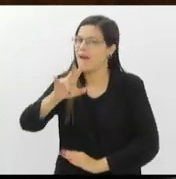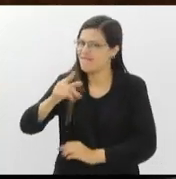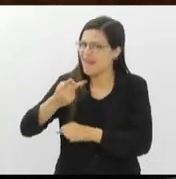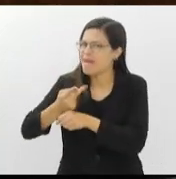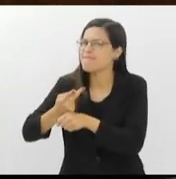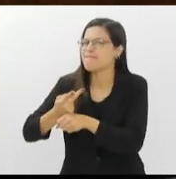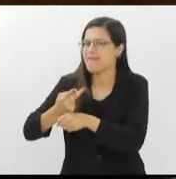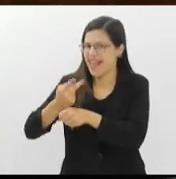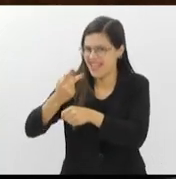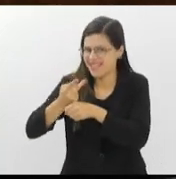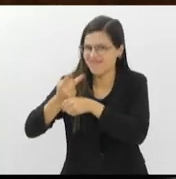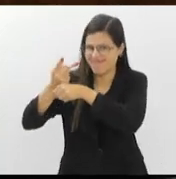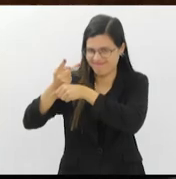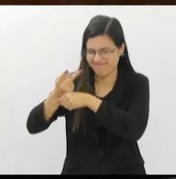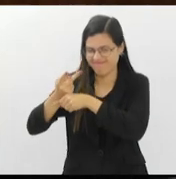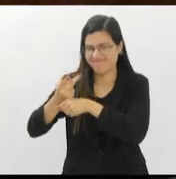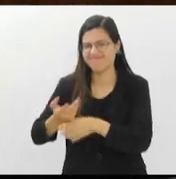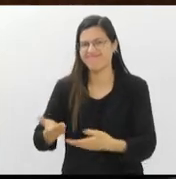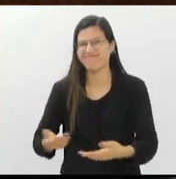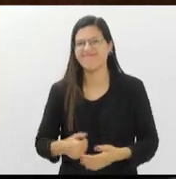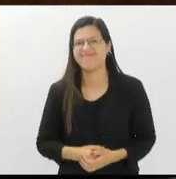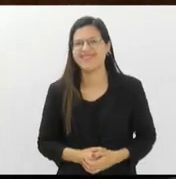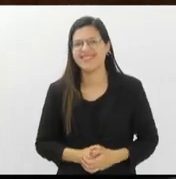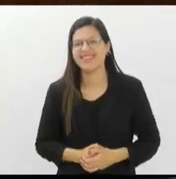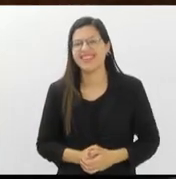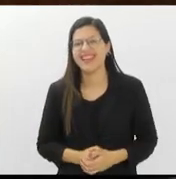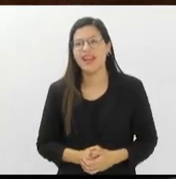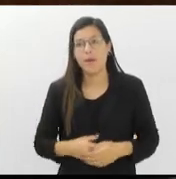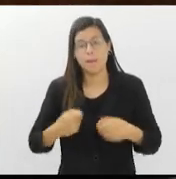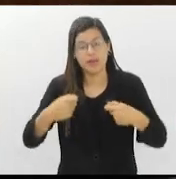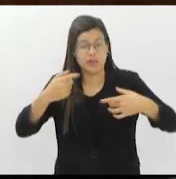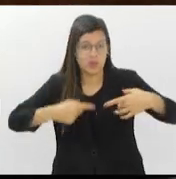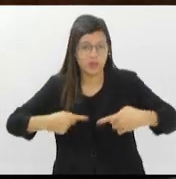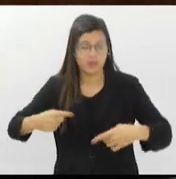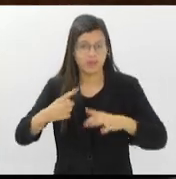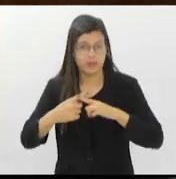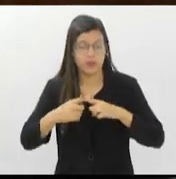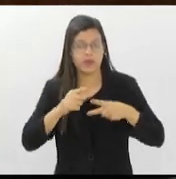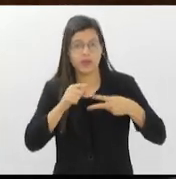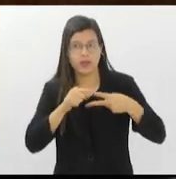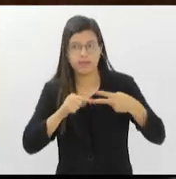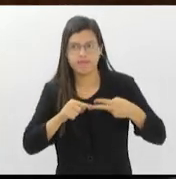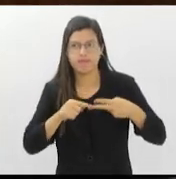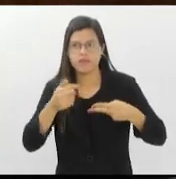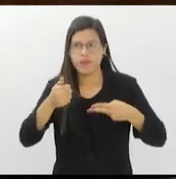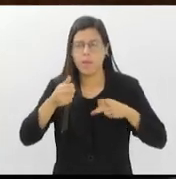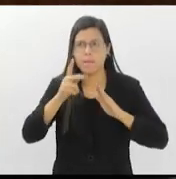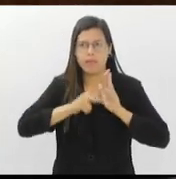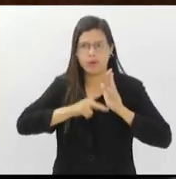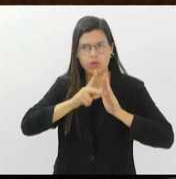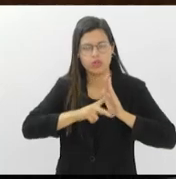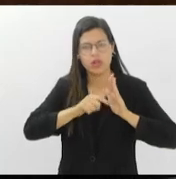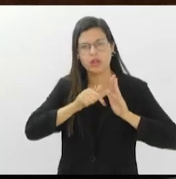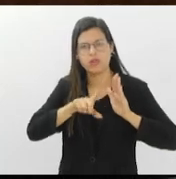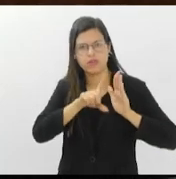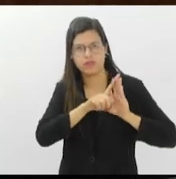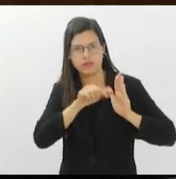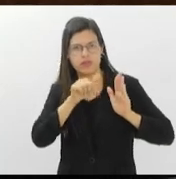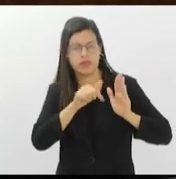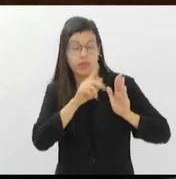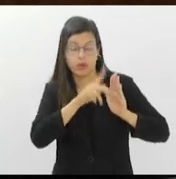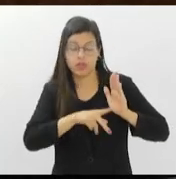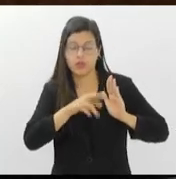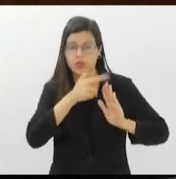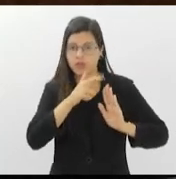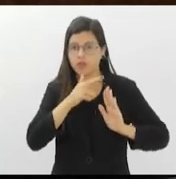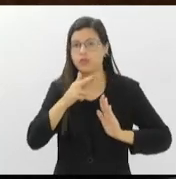eficácia. Então, mas eu não podia deixar de discutir por duas razões. Primeiro, porque o projeto é da minha companheira Élica Takimoto, cada vez